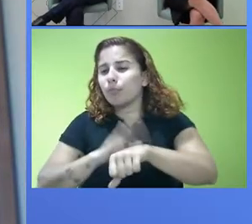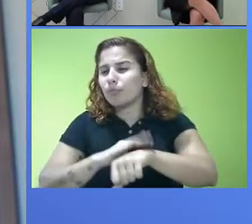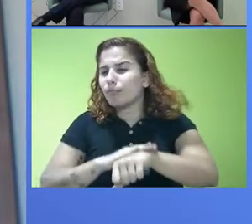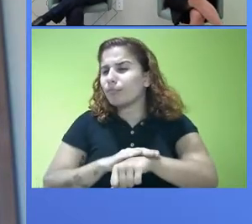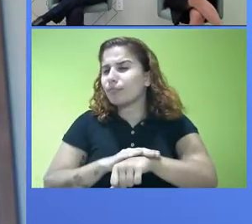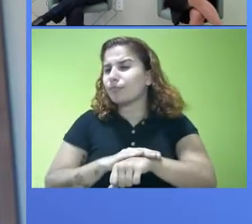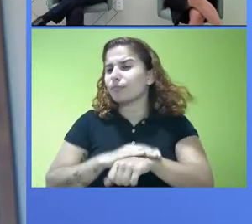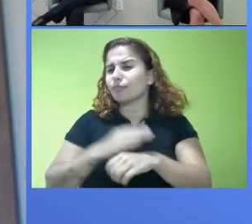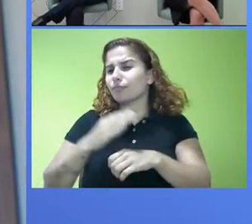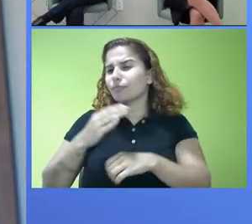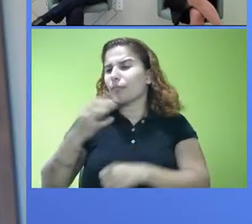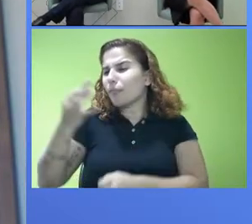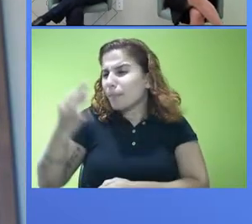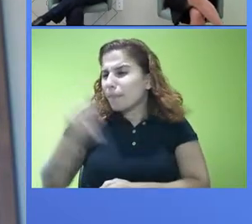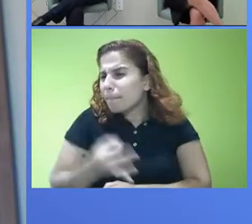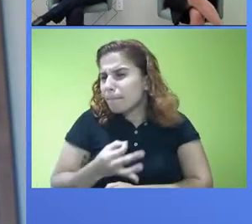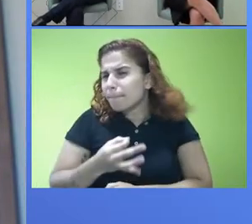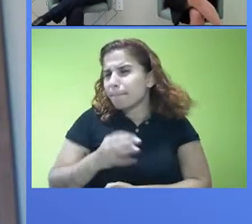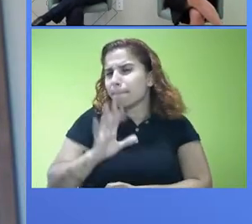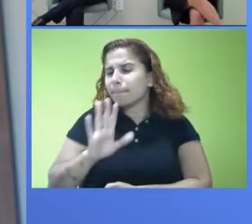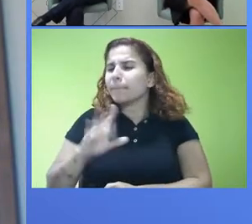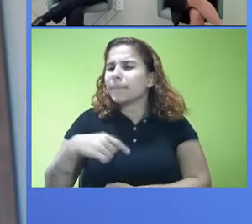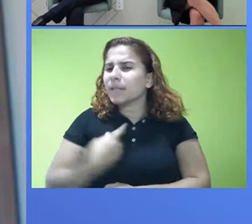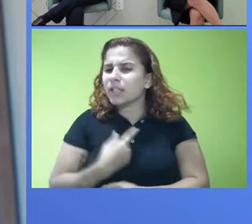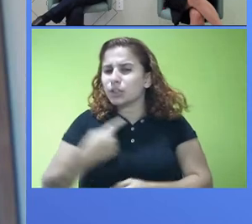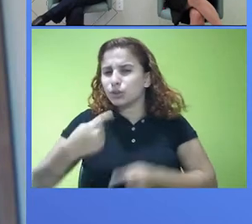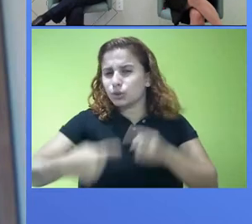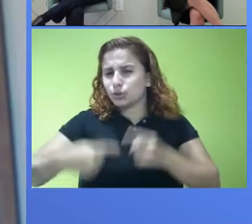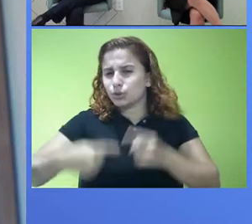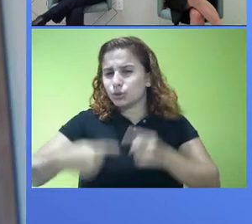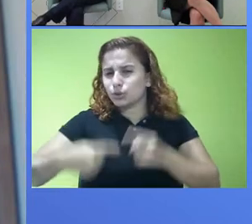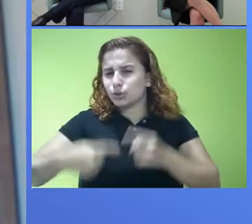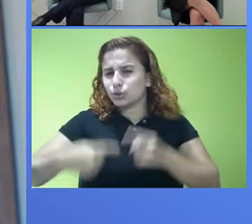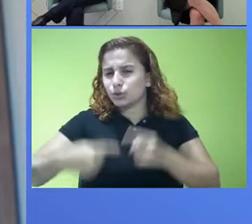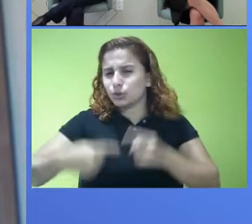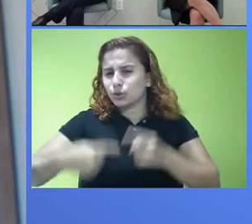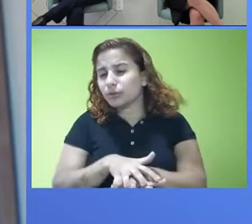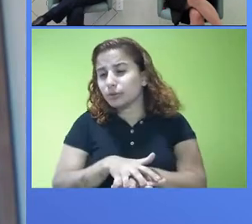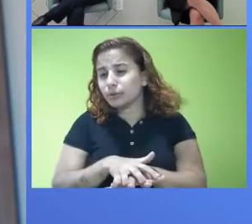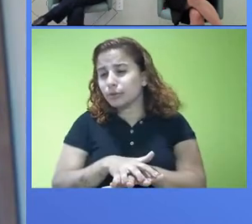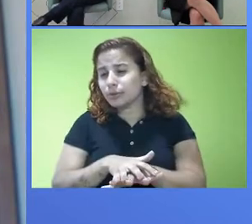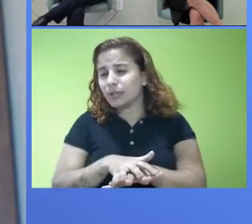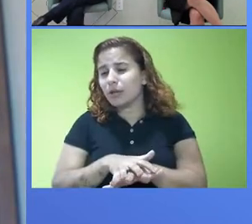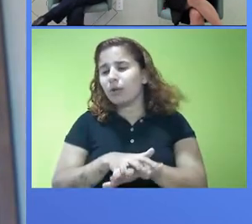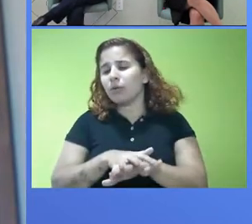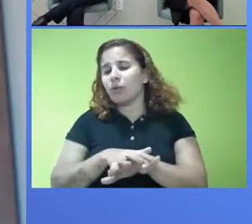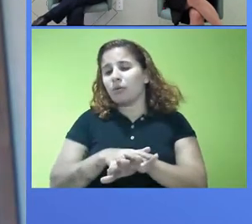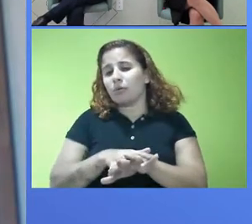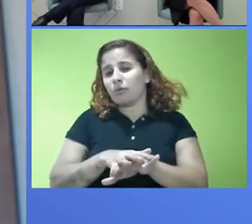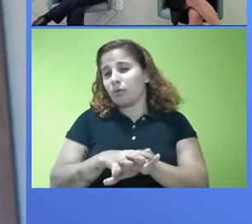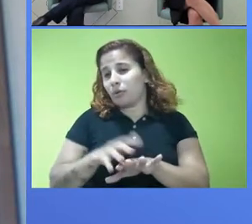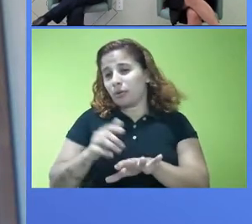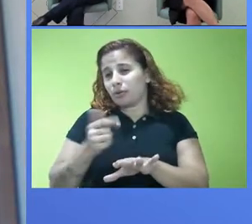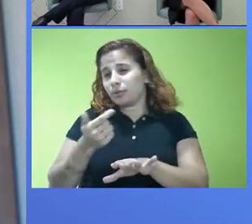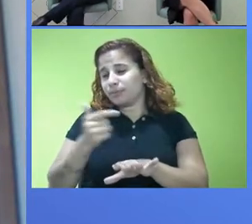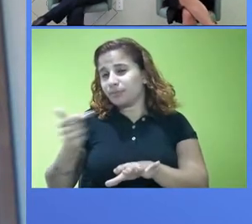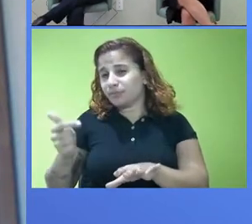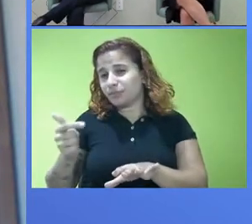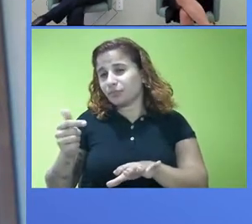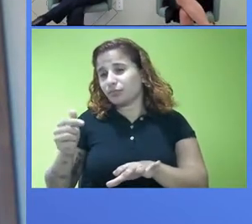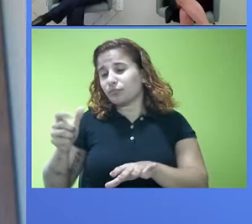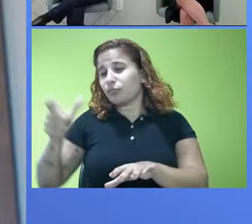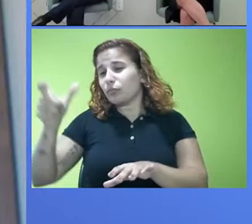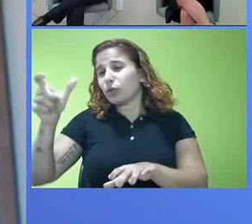mais ampla sobre inclusão de um modo geral, esse cenário ideal ele não se deu até hoje, depois de tantos anos de luta, né? Então, uhum, eu acho que é uma